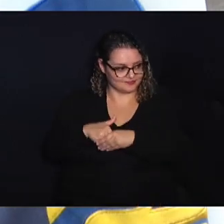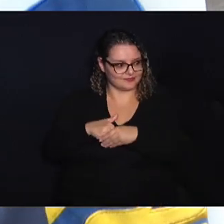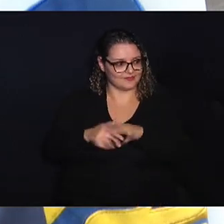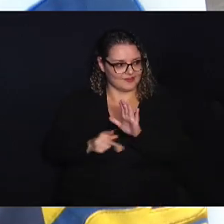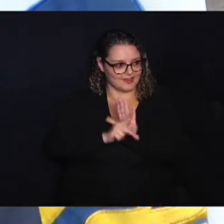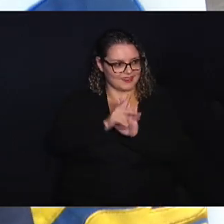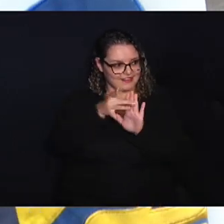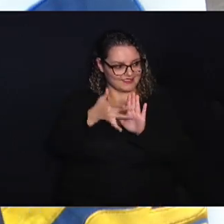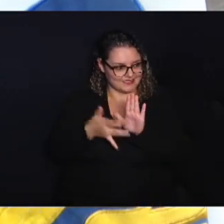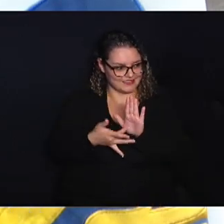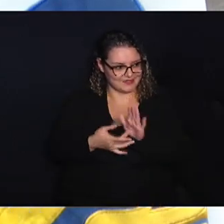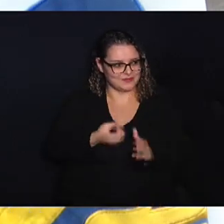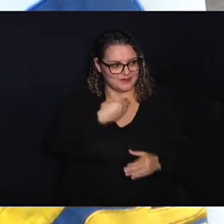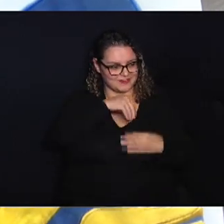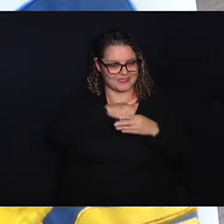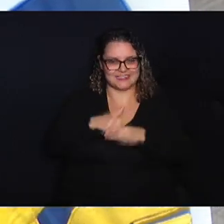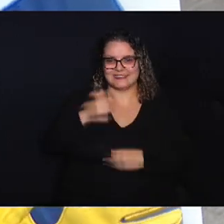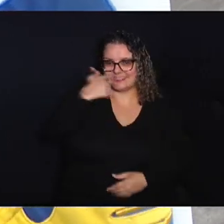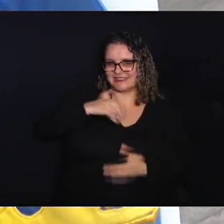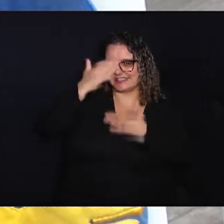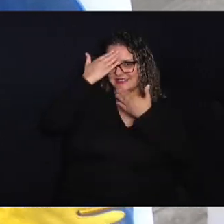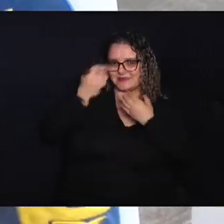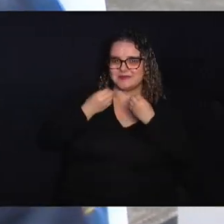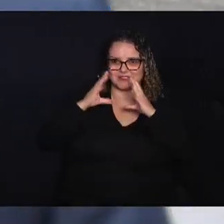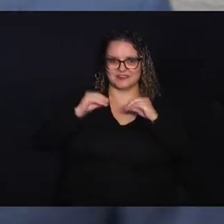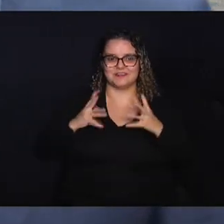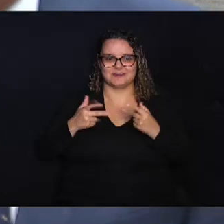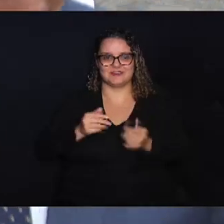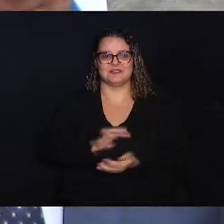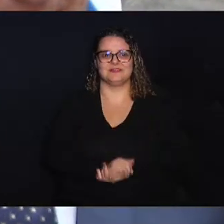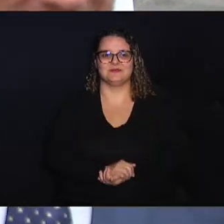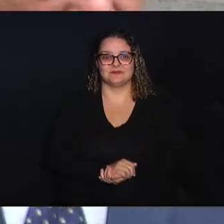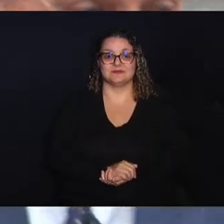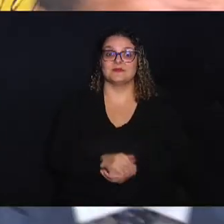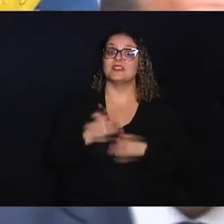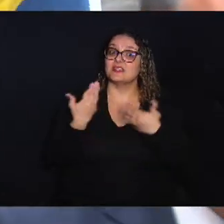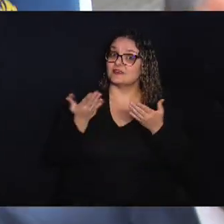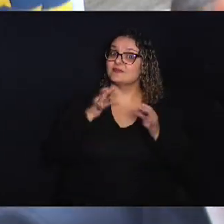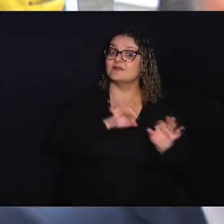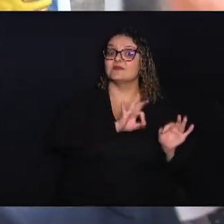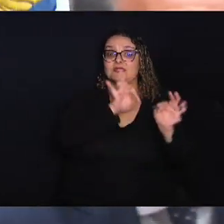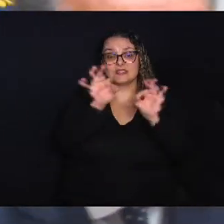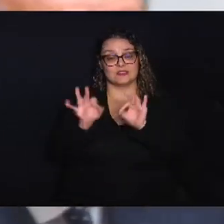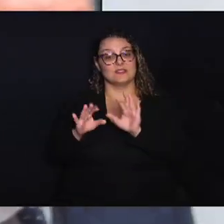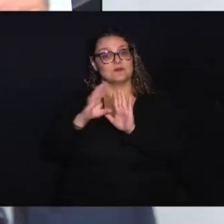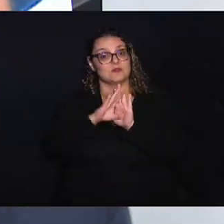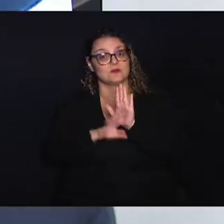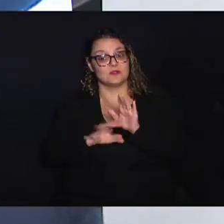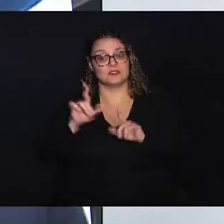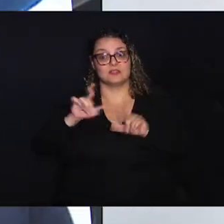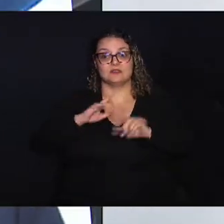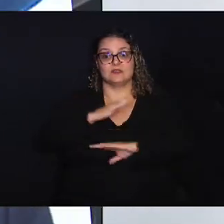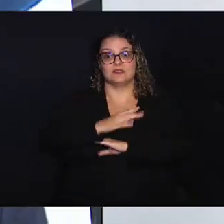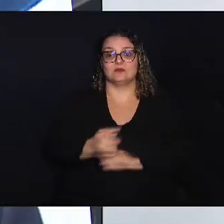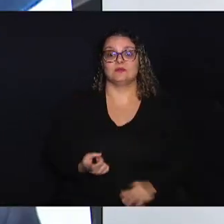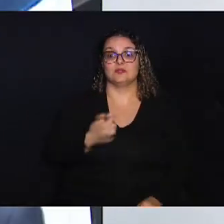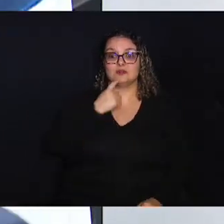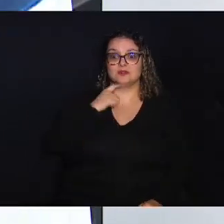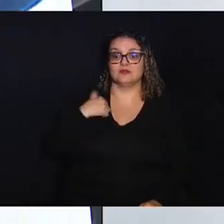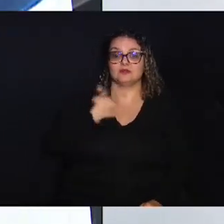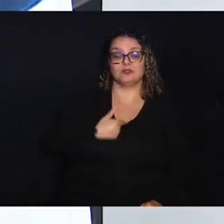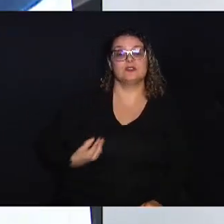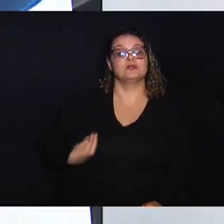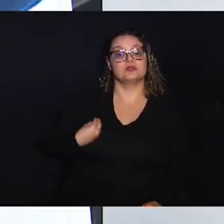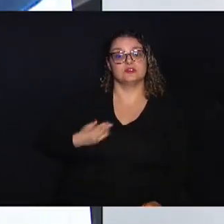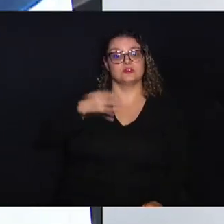que estão na pauta. Boa votação. Eu que agradeço. Boa noite a todos. E você que está acompanhando, né, a programação aqui da TV Câmara Campinas, nós estamos ao